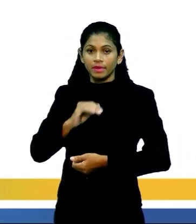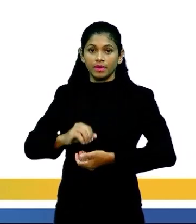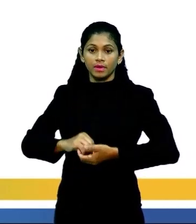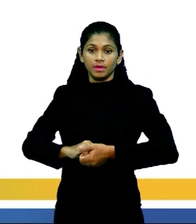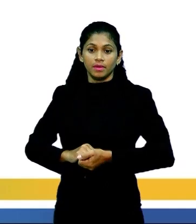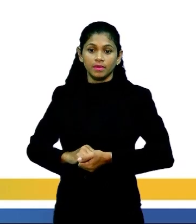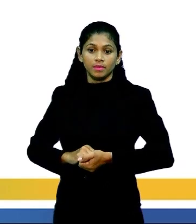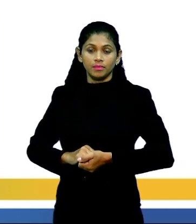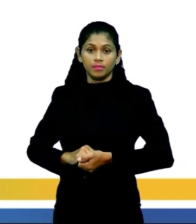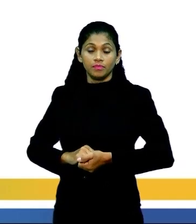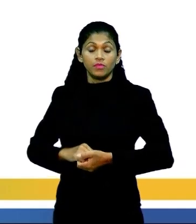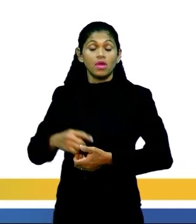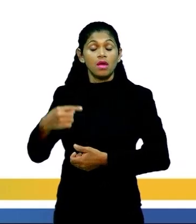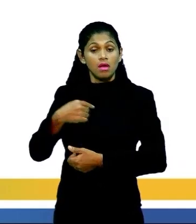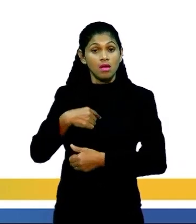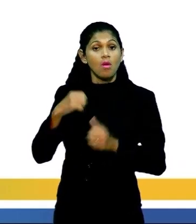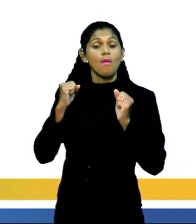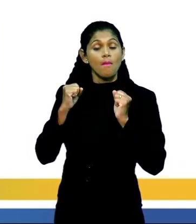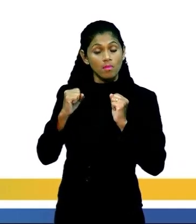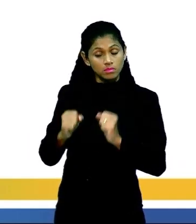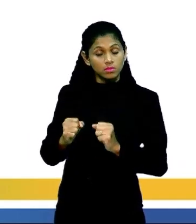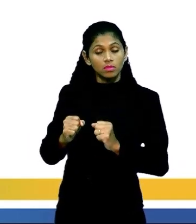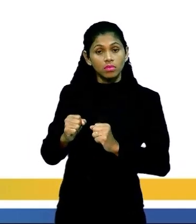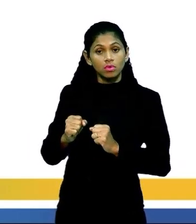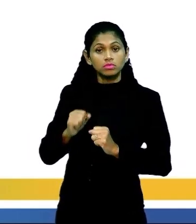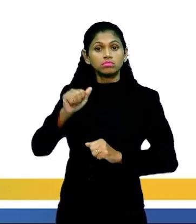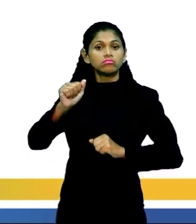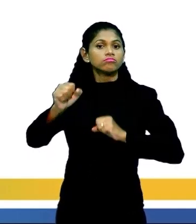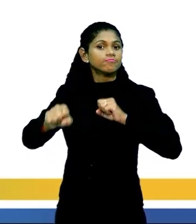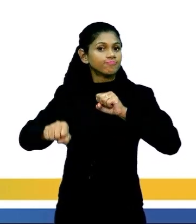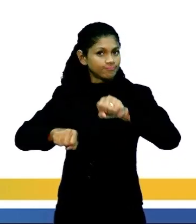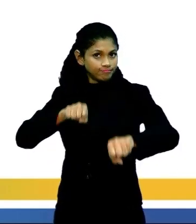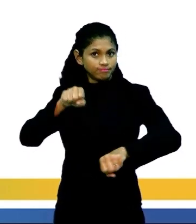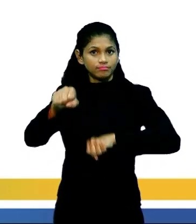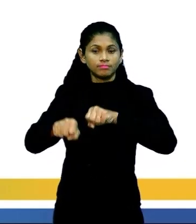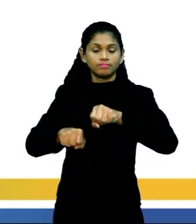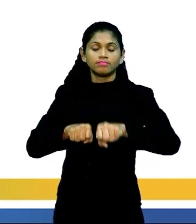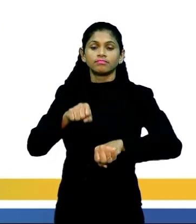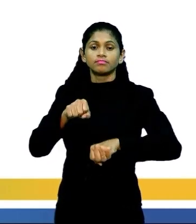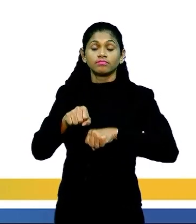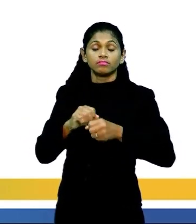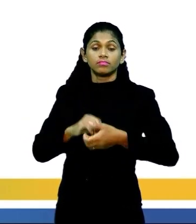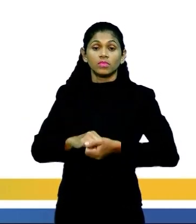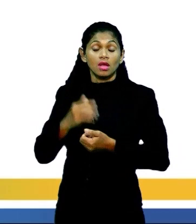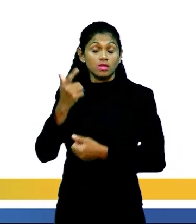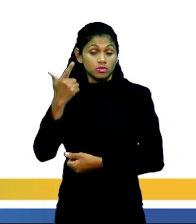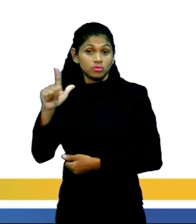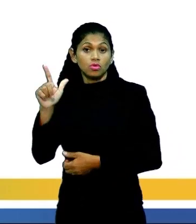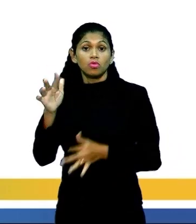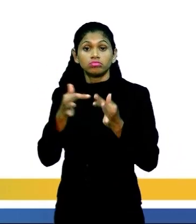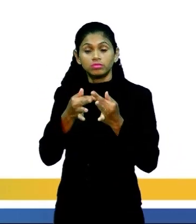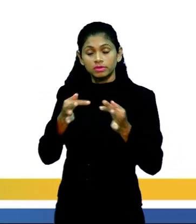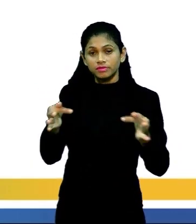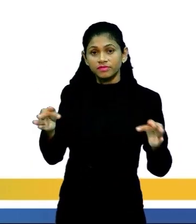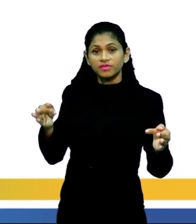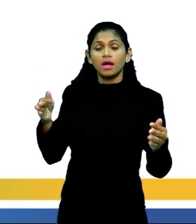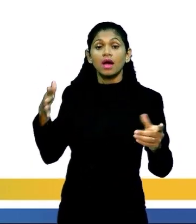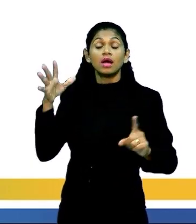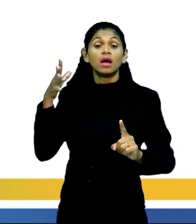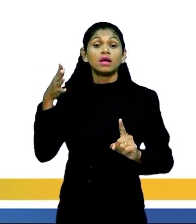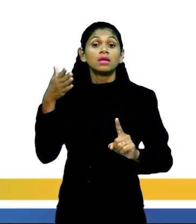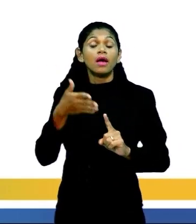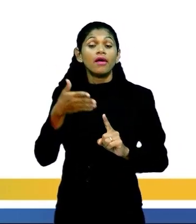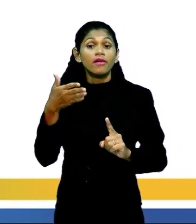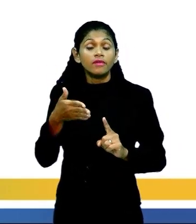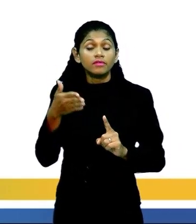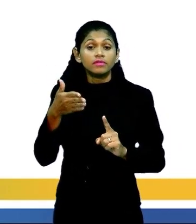a bike. Eu posso andar de bicicleta. As demais frases se referem aos